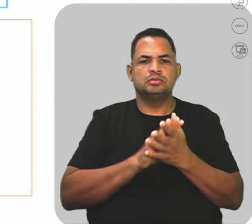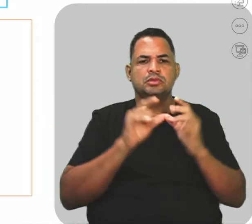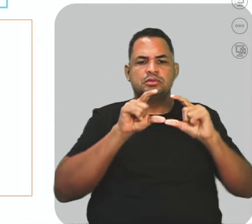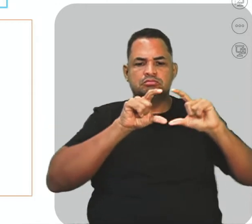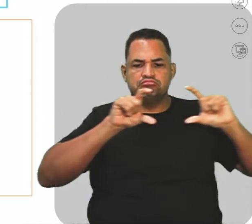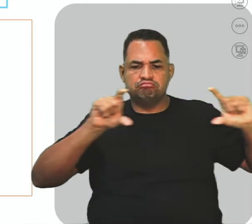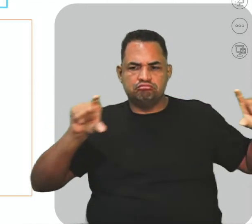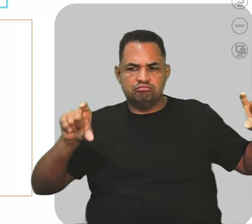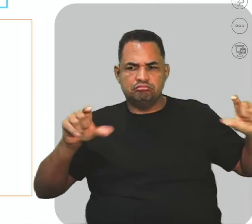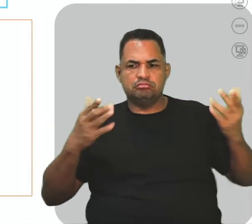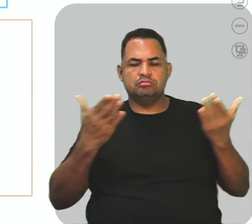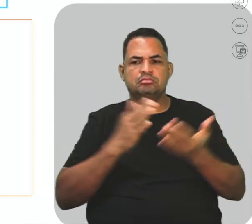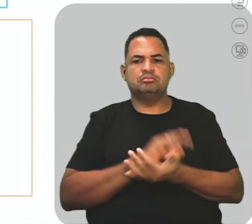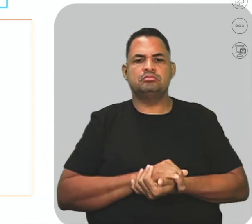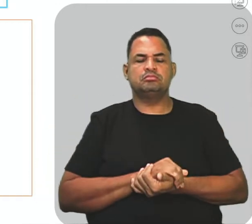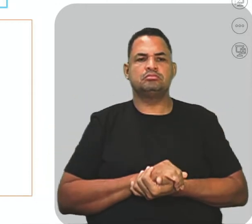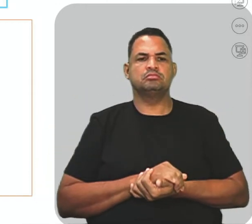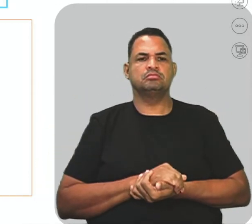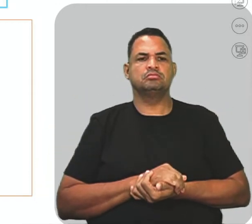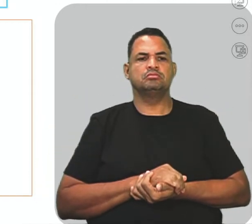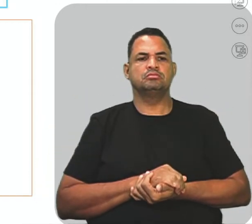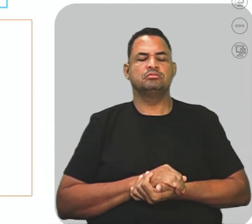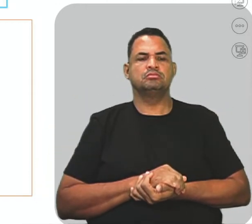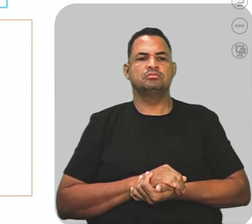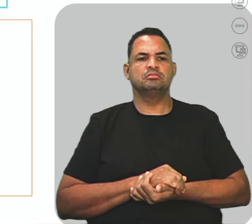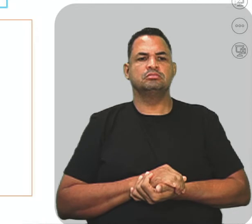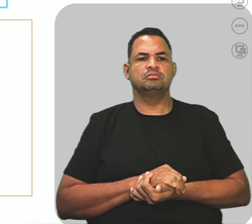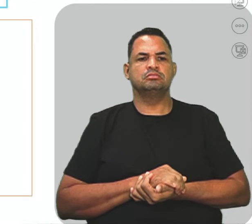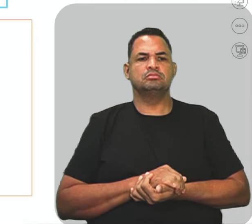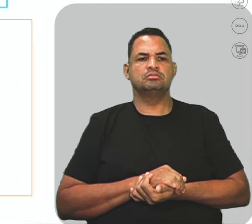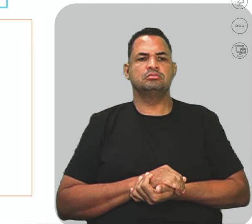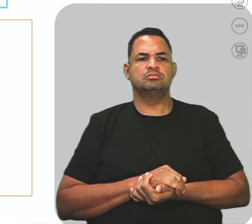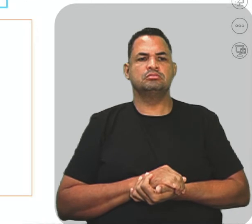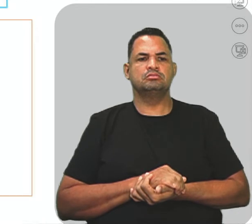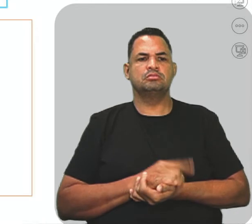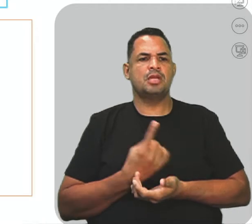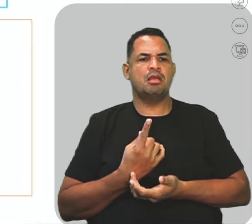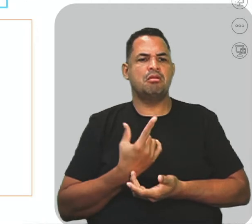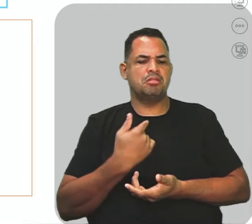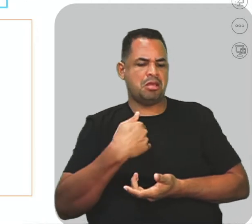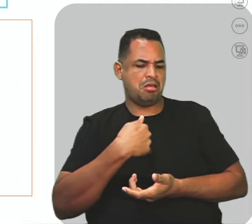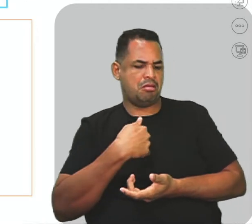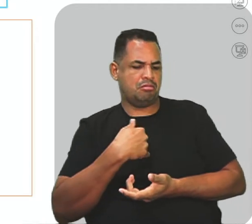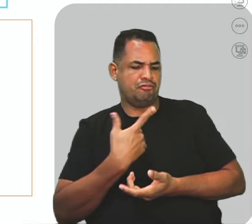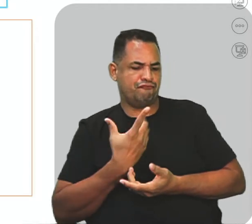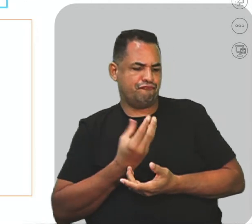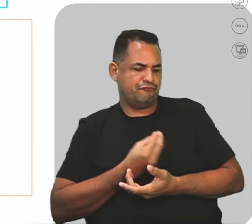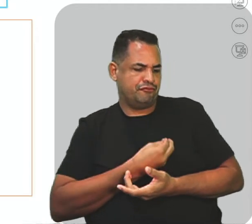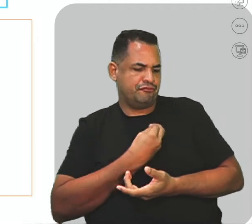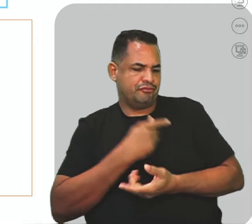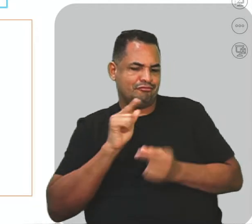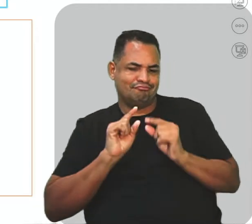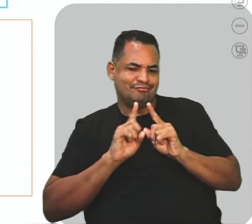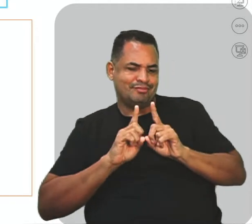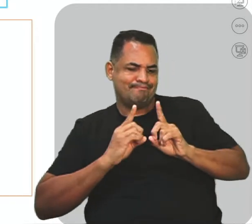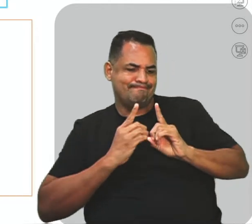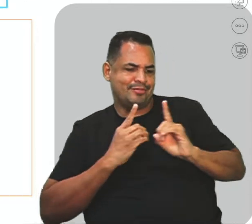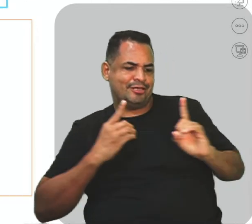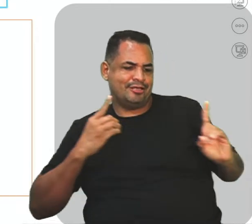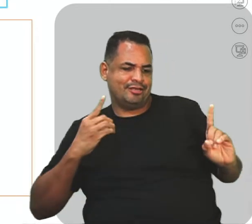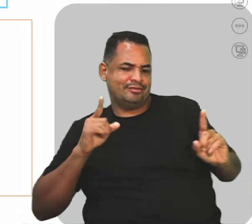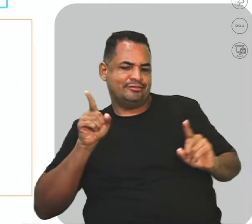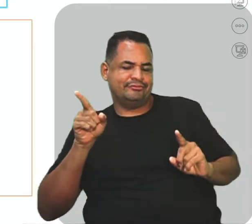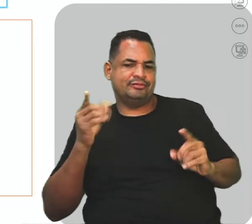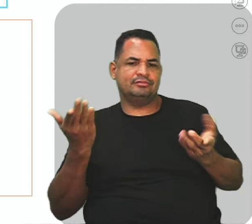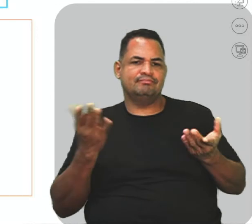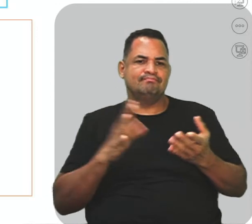períodos. Então vamos lá. Eu não existo longe de você, e a solidão